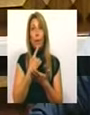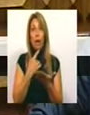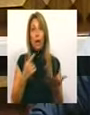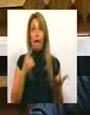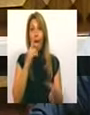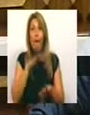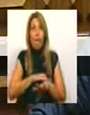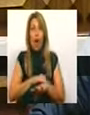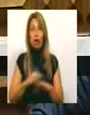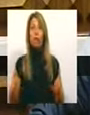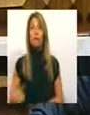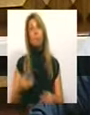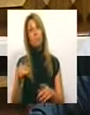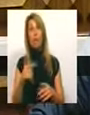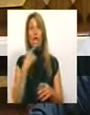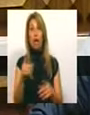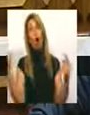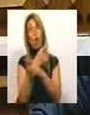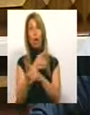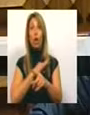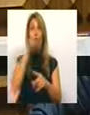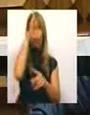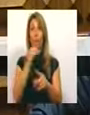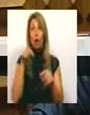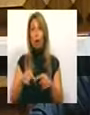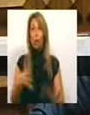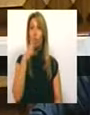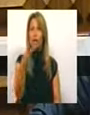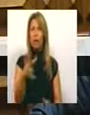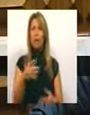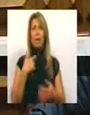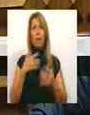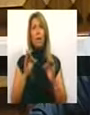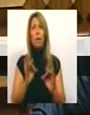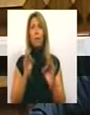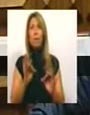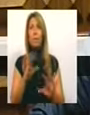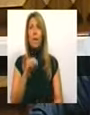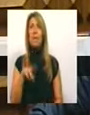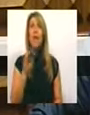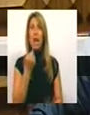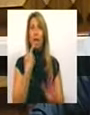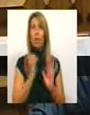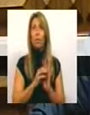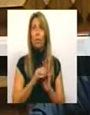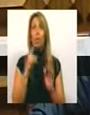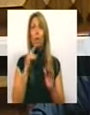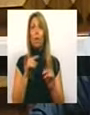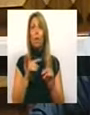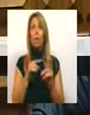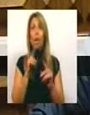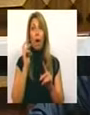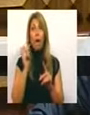uma coisa contrária ao que o Sr. Ministro já hoje lhe disse. É que os fundos próprios do SNS atingiram nestes últimos